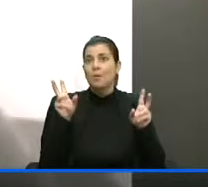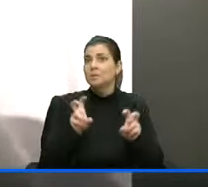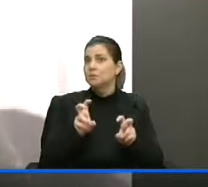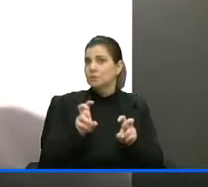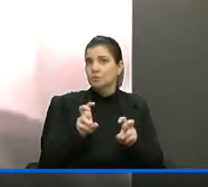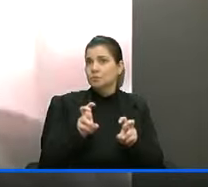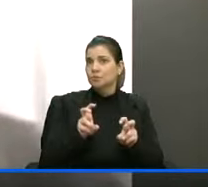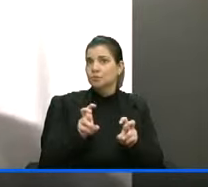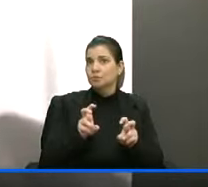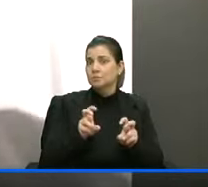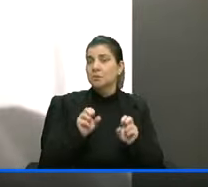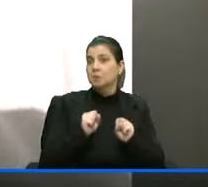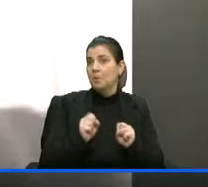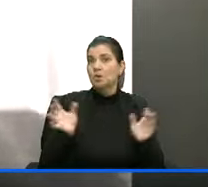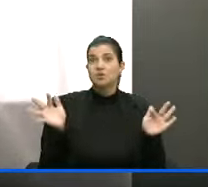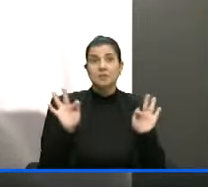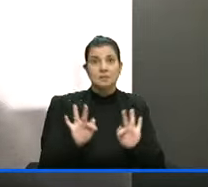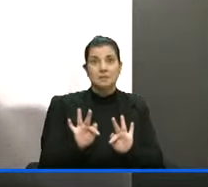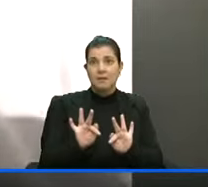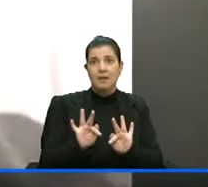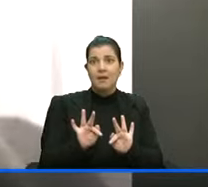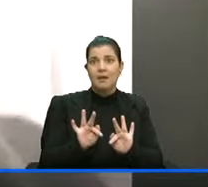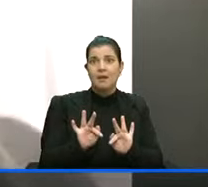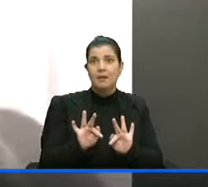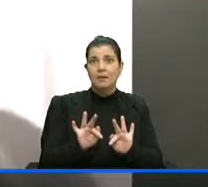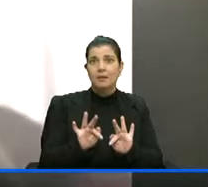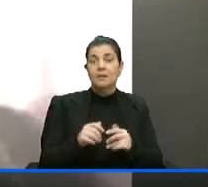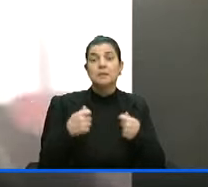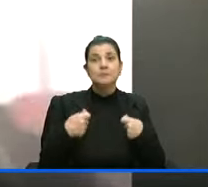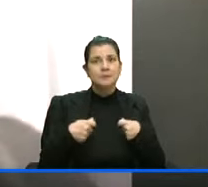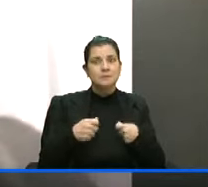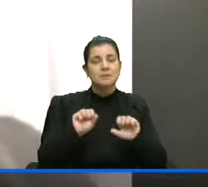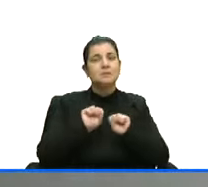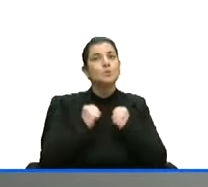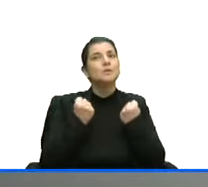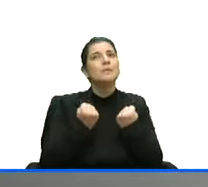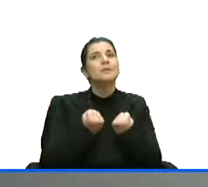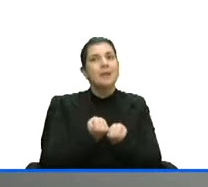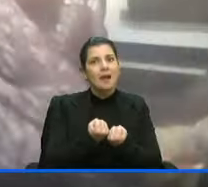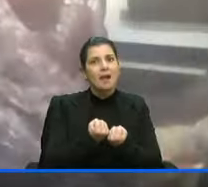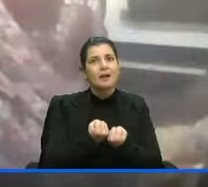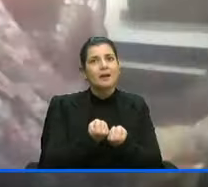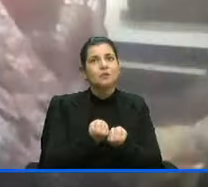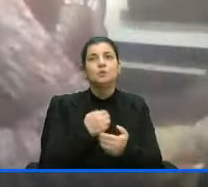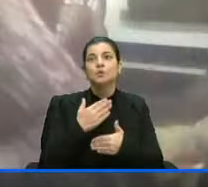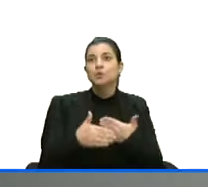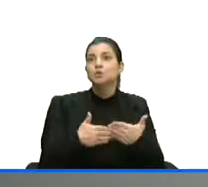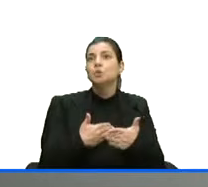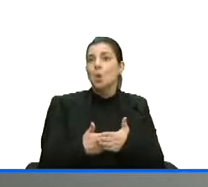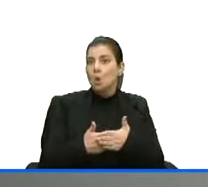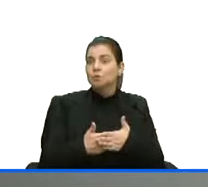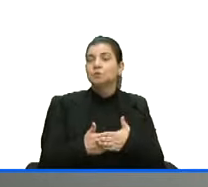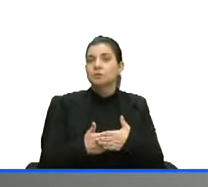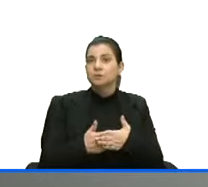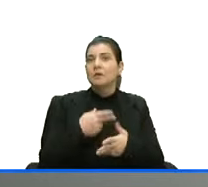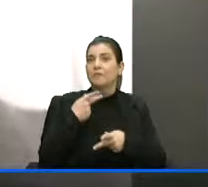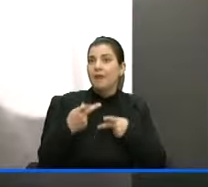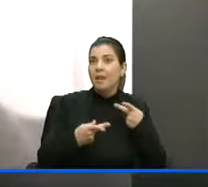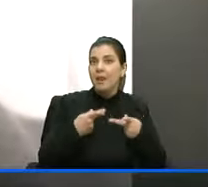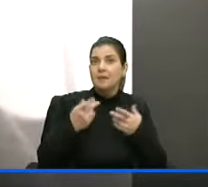para tu encerrar. Né, que deveria haver um seminário onde todos aportassem